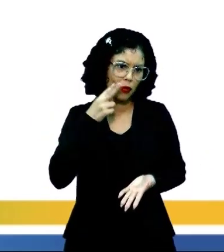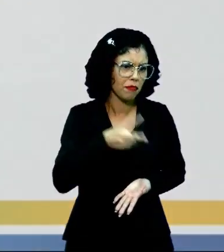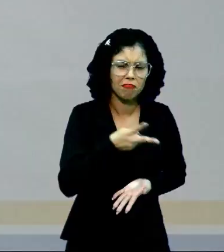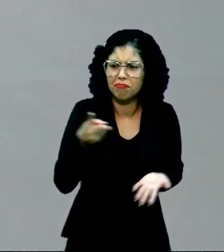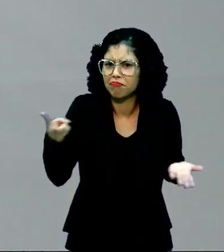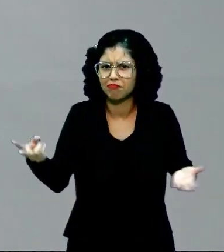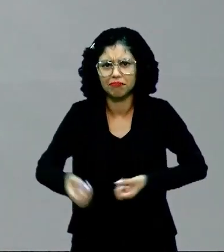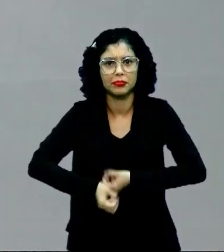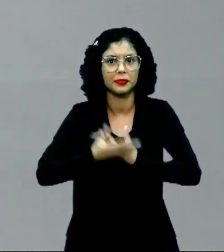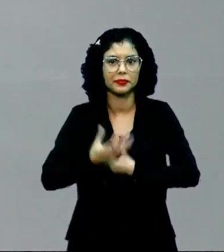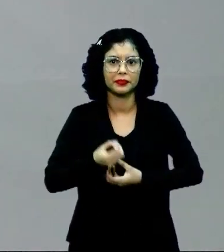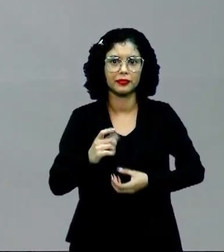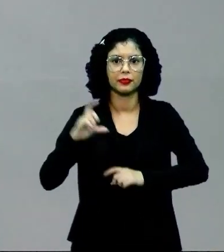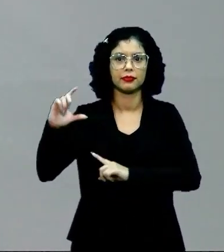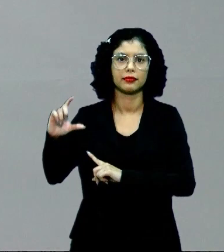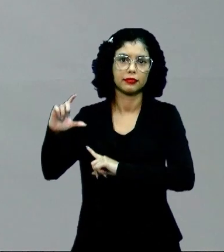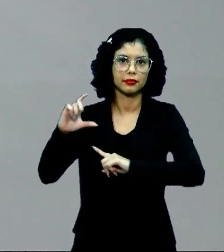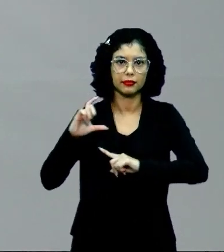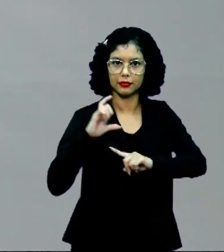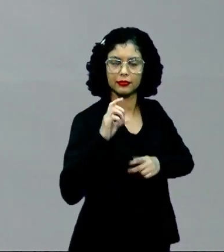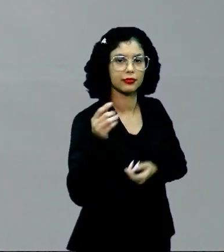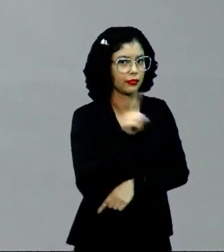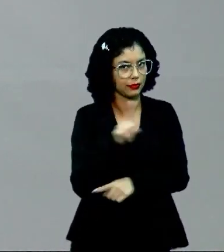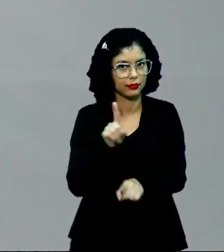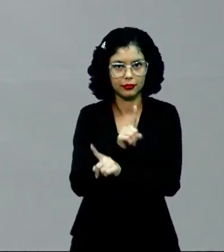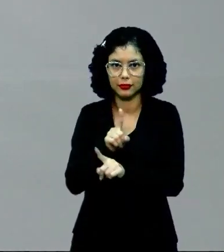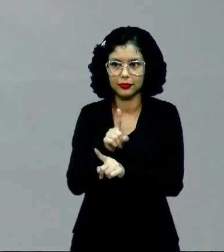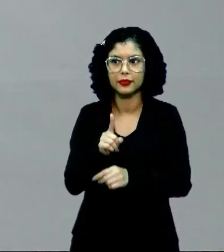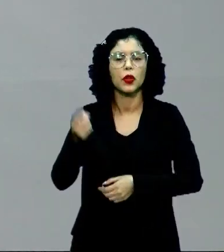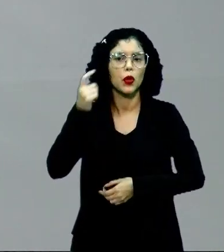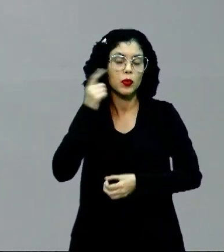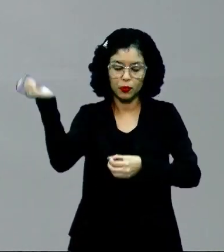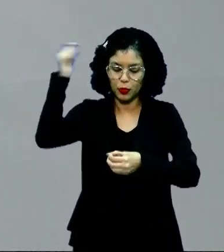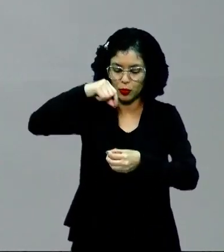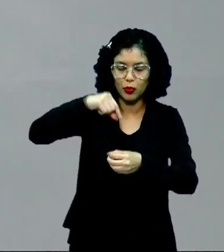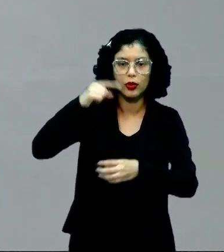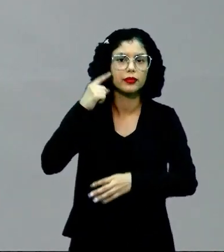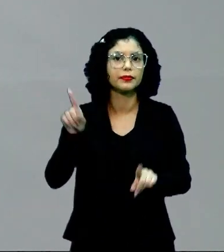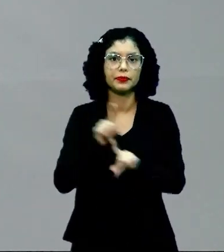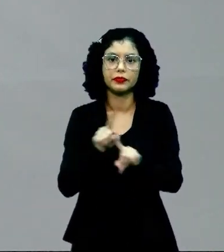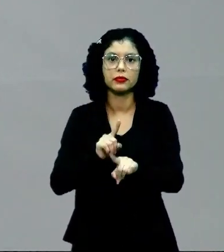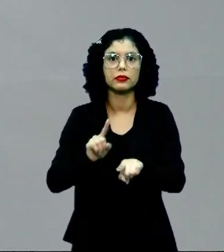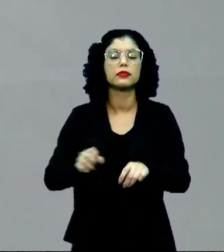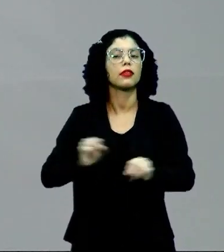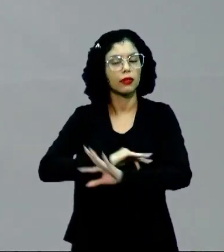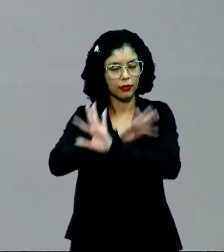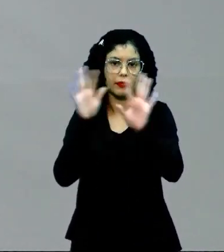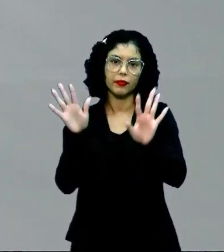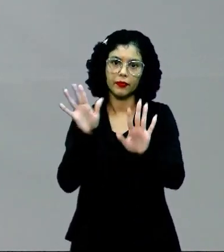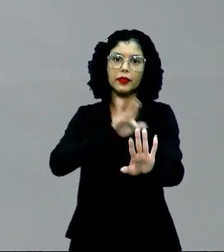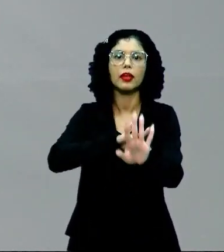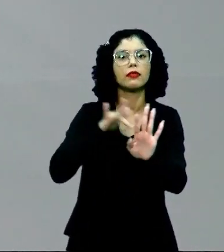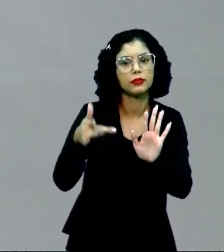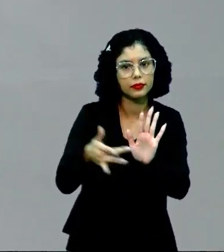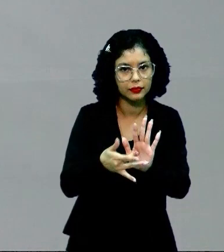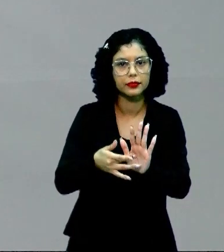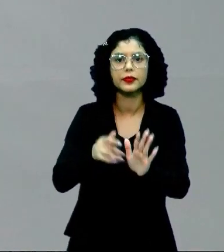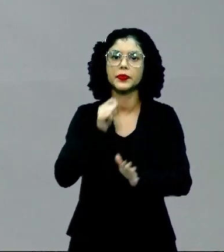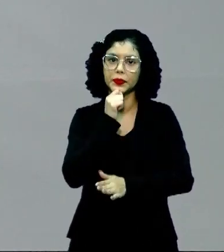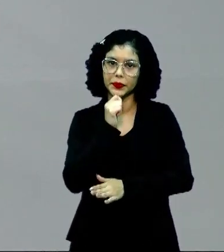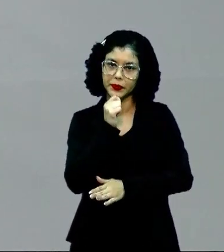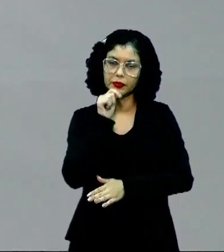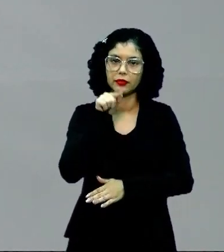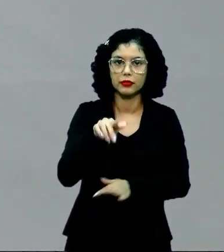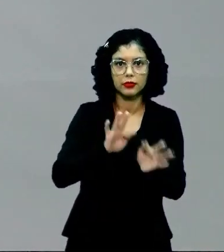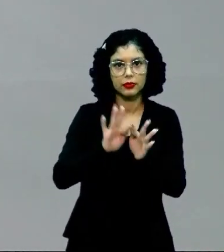poeta carregando uma lata, né, para colocar aí os seus pensamentos. Então, logicamente, a figura de linguagem aconteceu